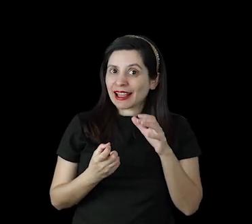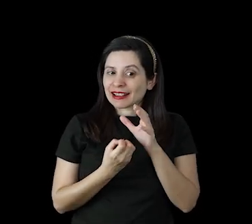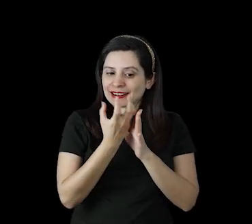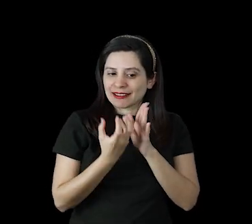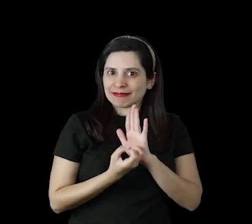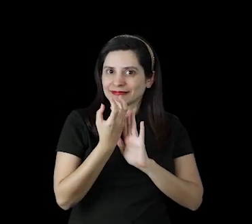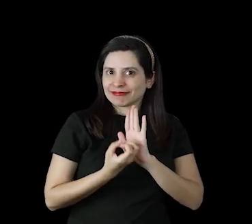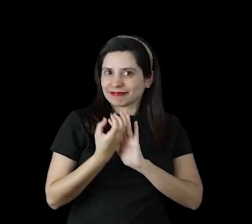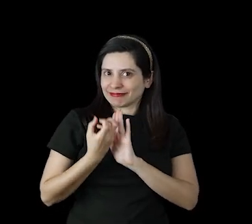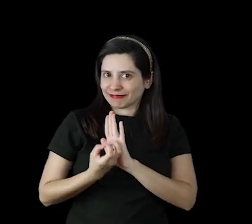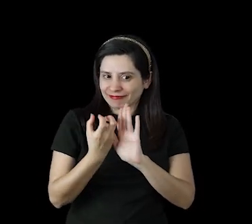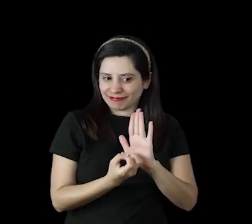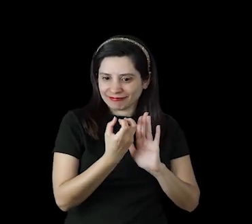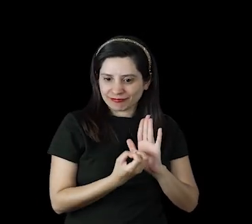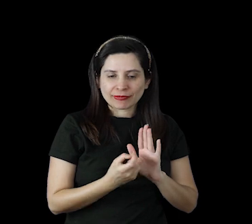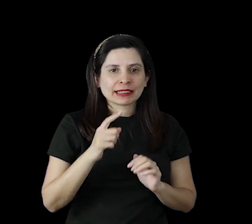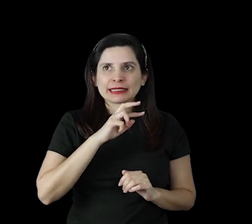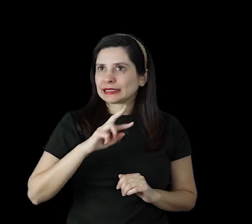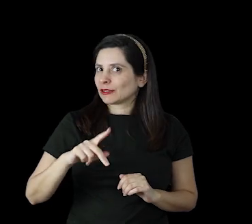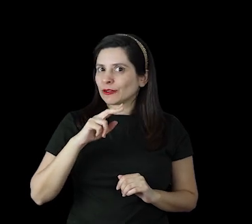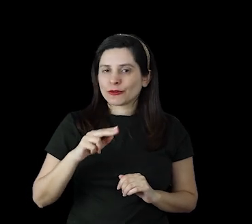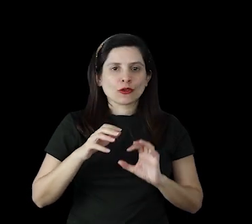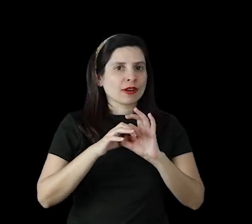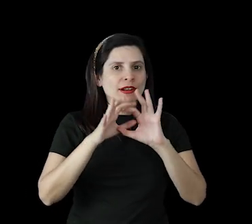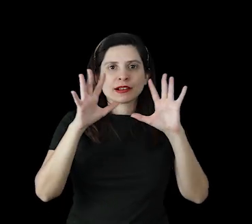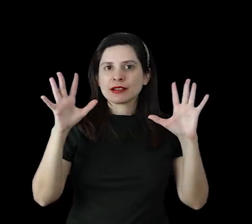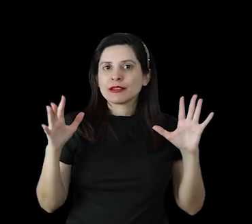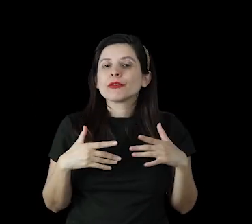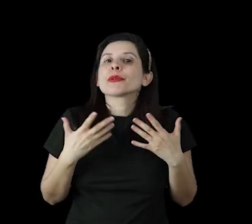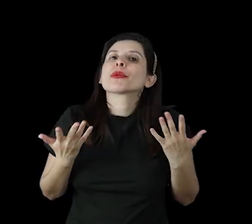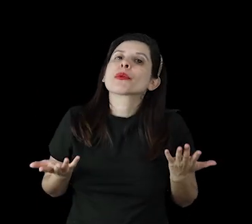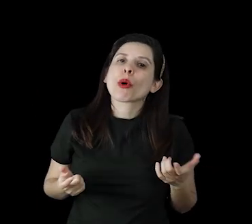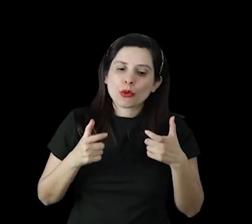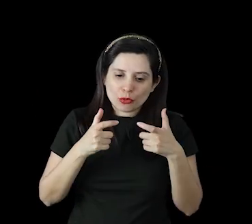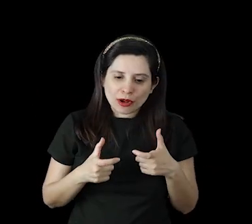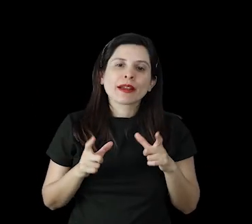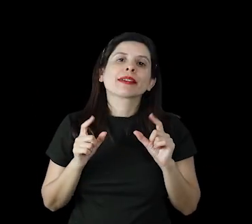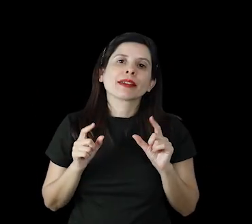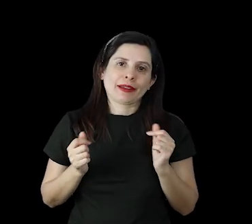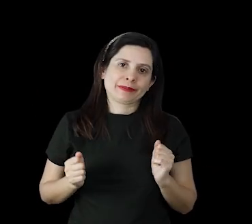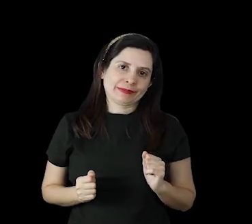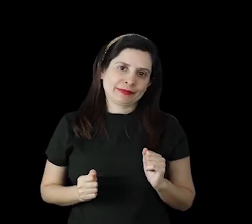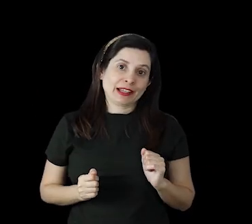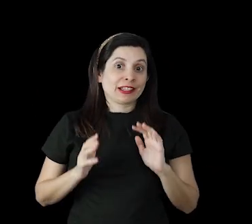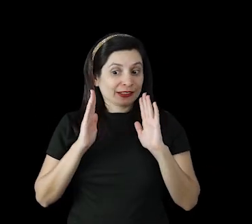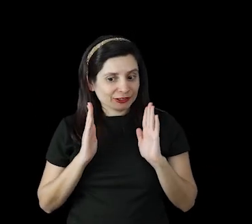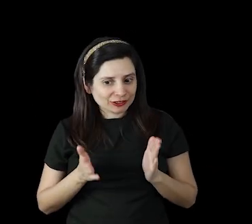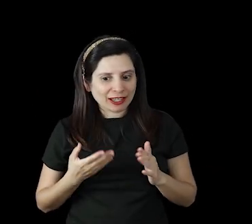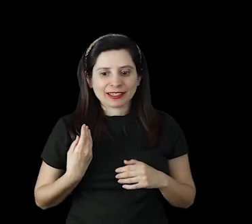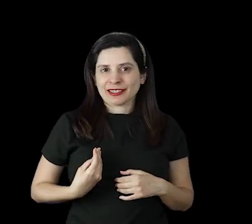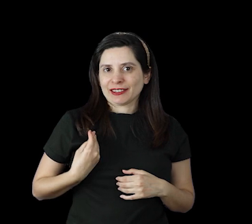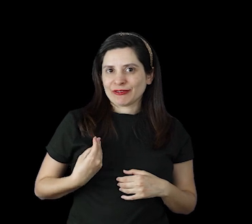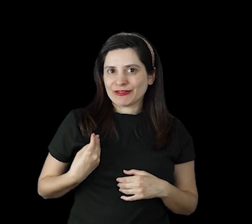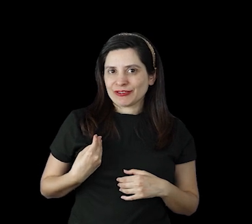criação, não for um lugar livre, que lugar que é então, né? Já que a gente vive